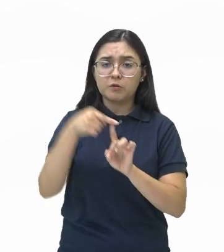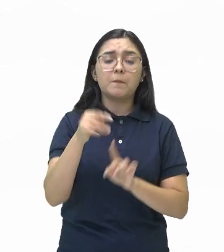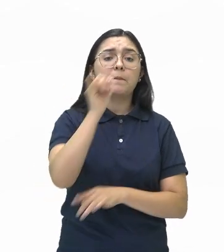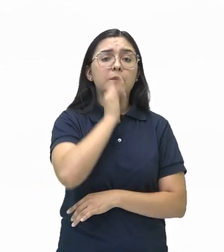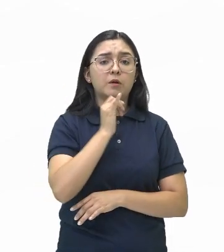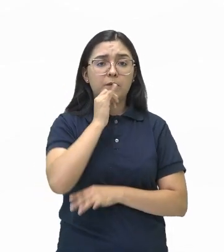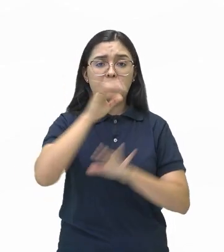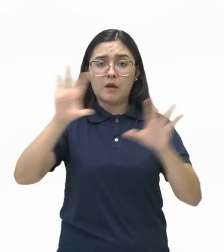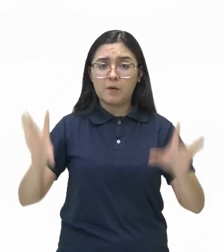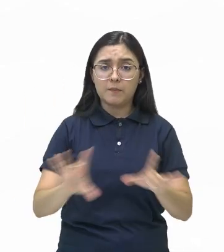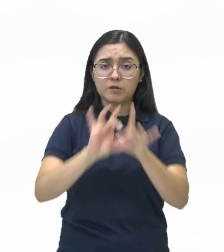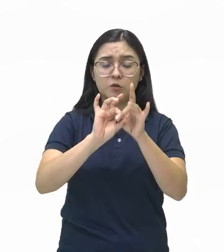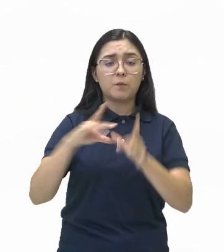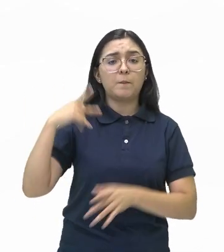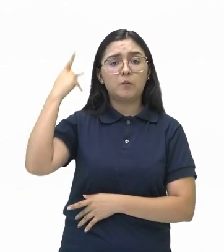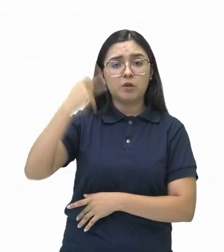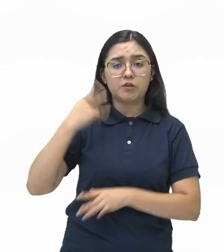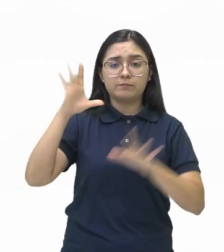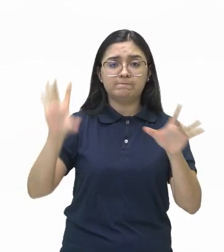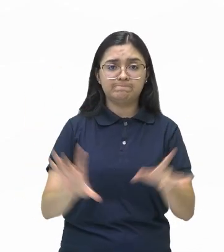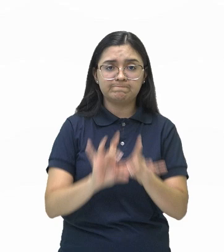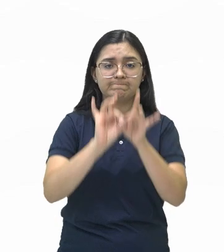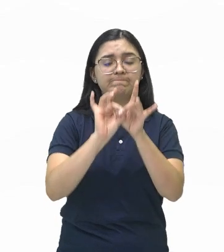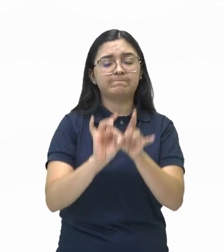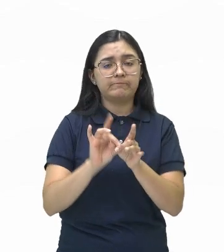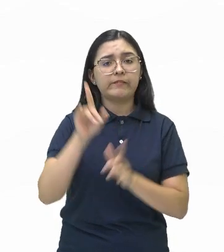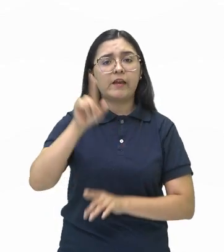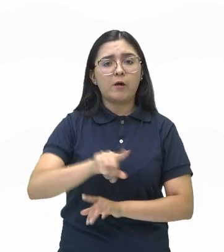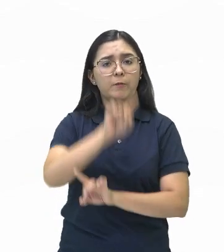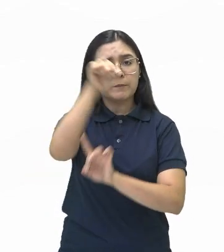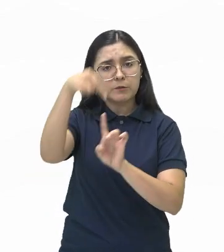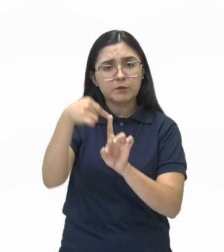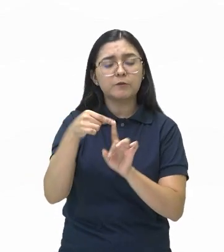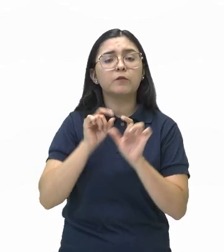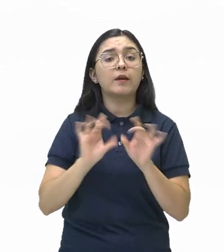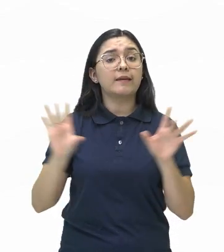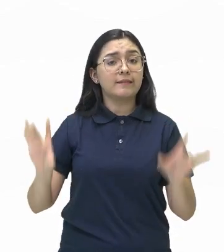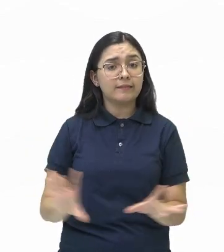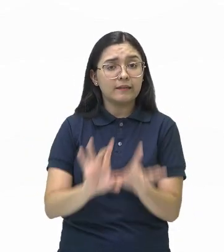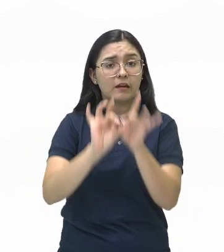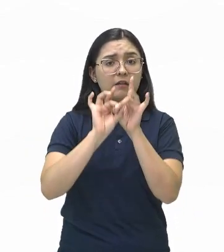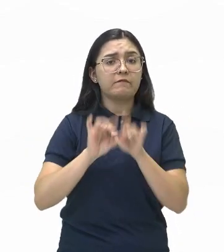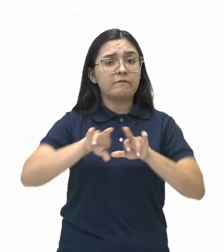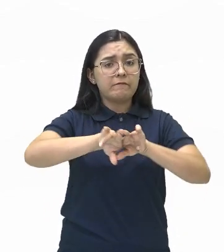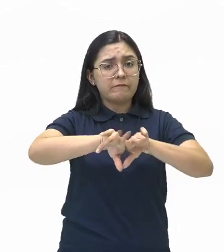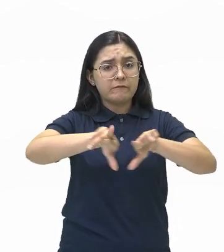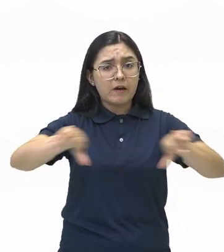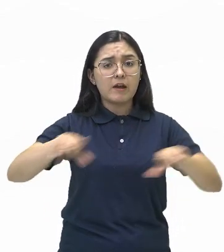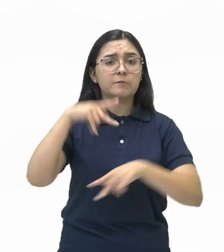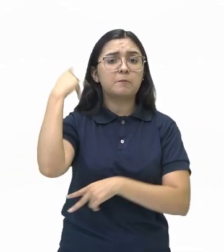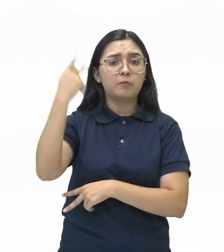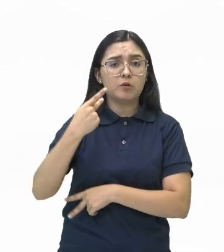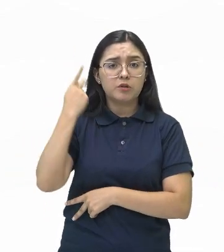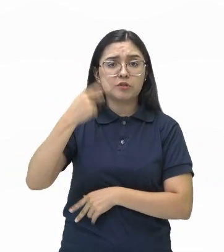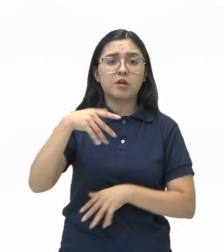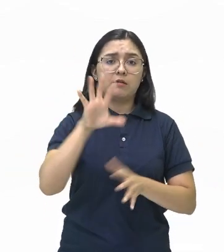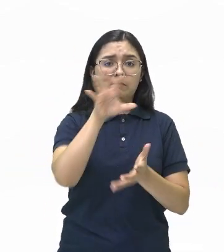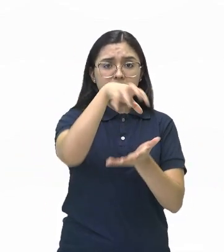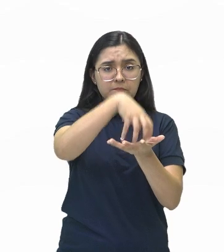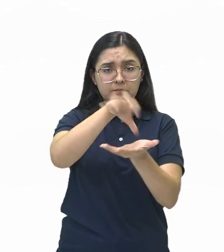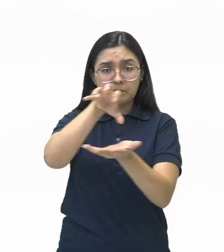é uma integração de políticas, ou seja, ela busca integrar diferentes políticas